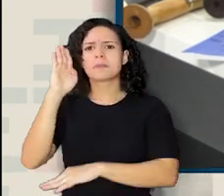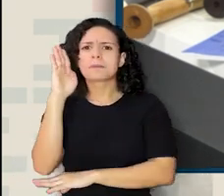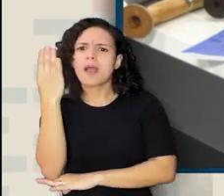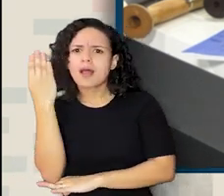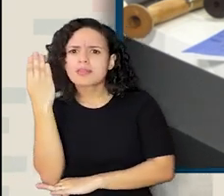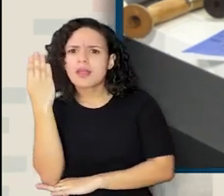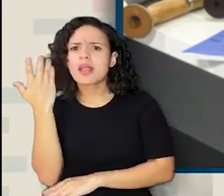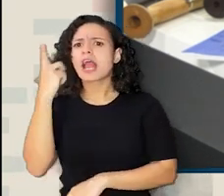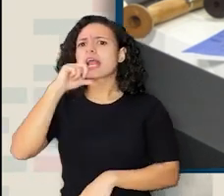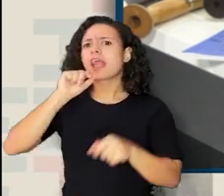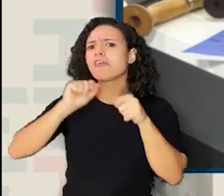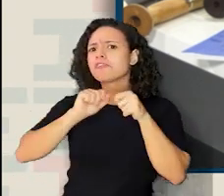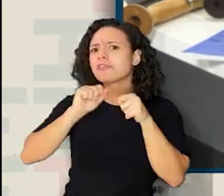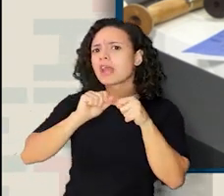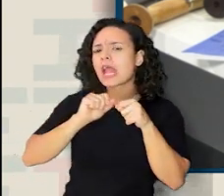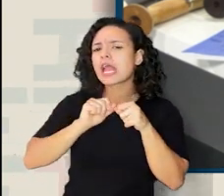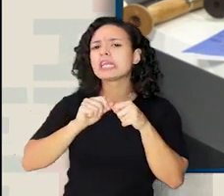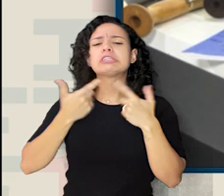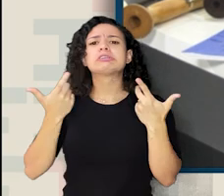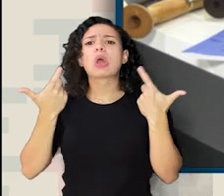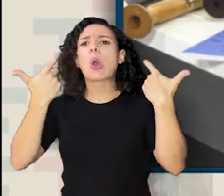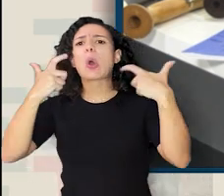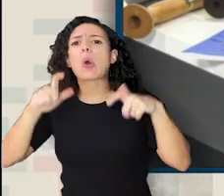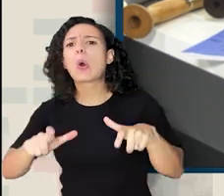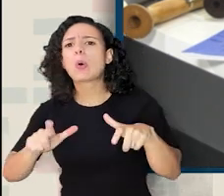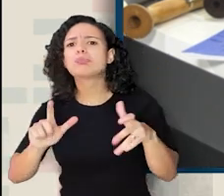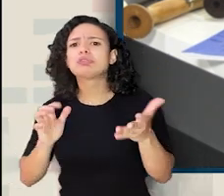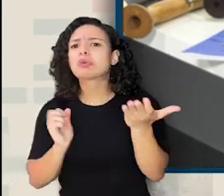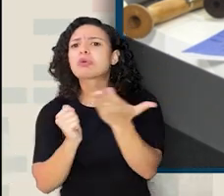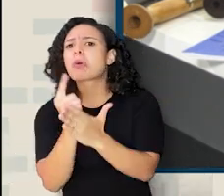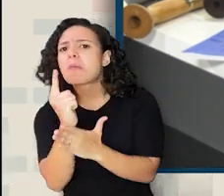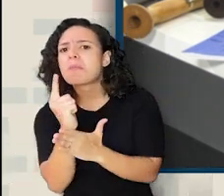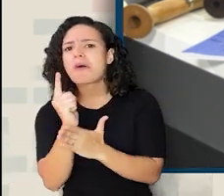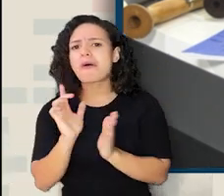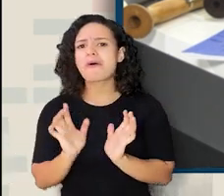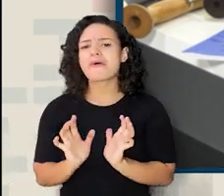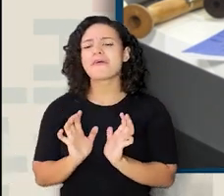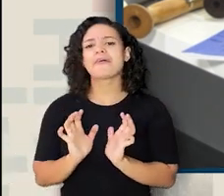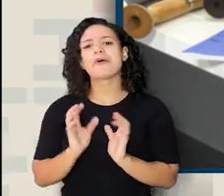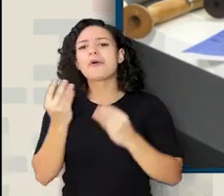são de madeira? Quem fez essas flautas? Onde foi que ela